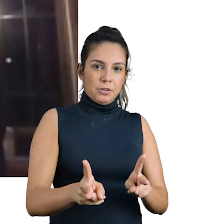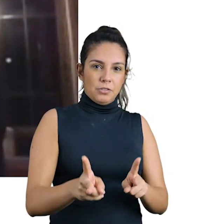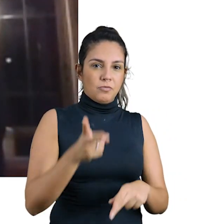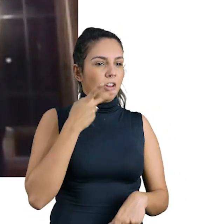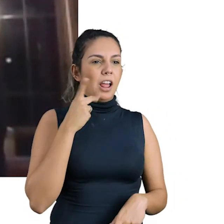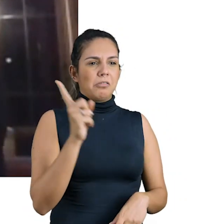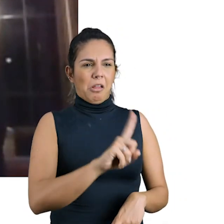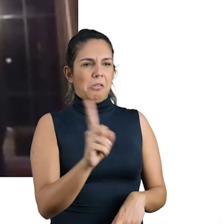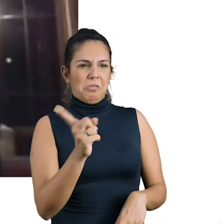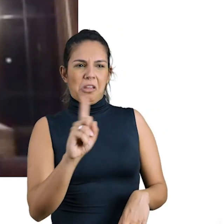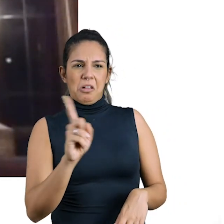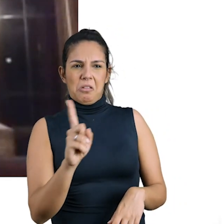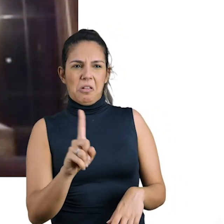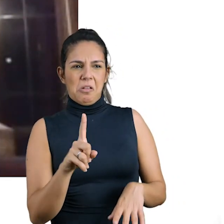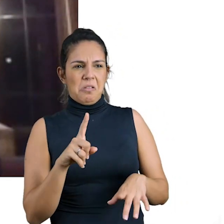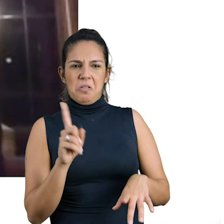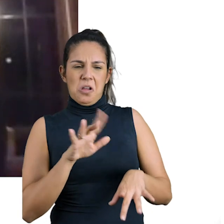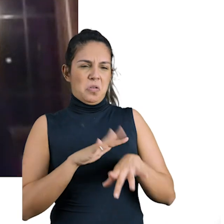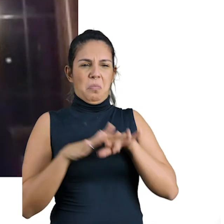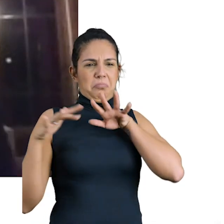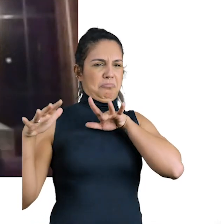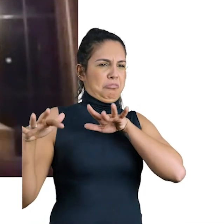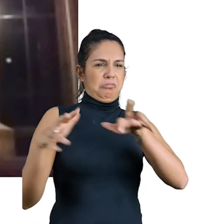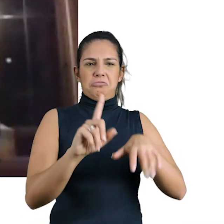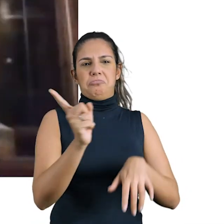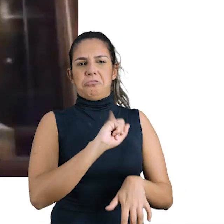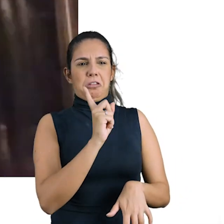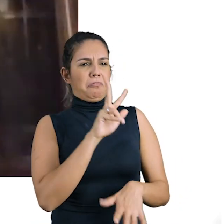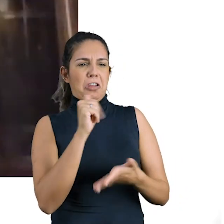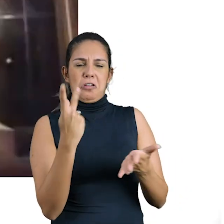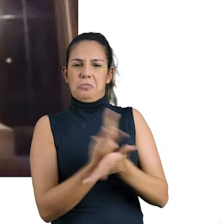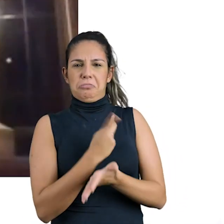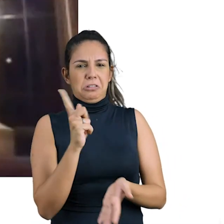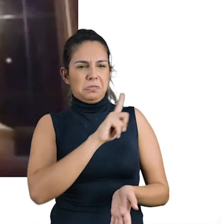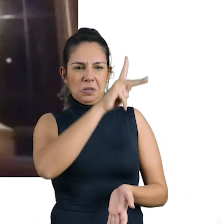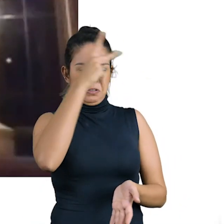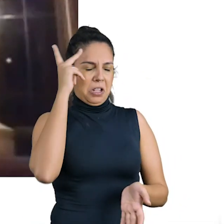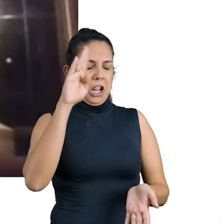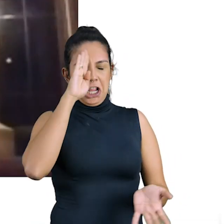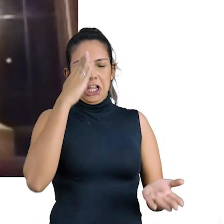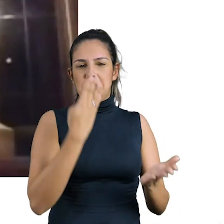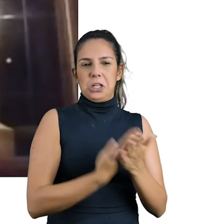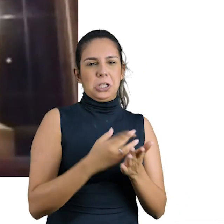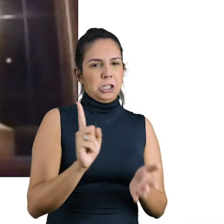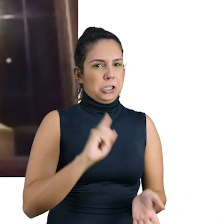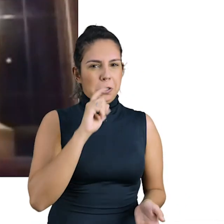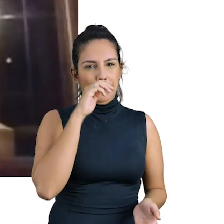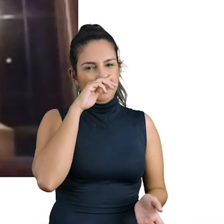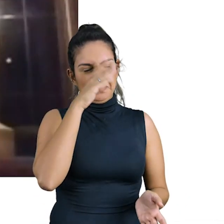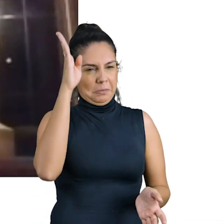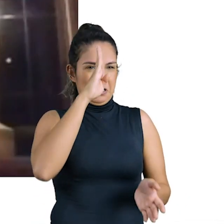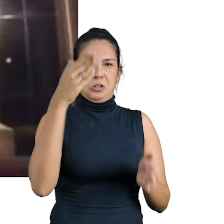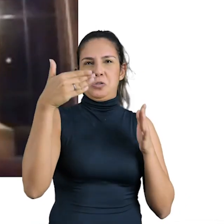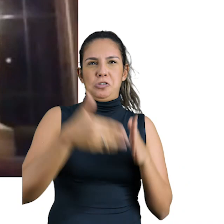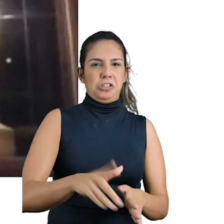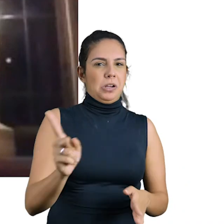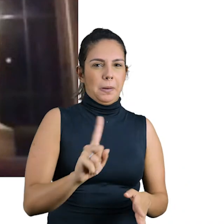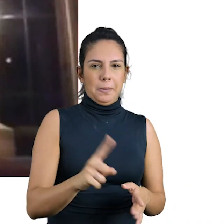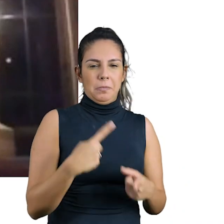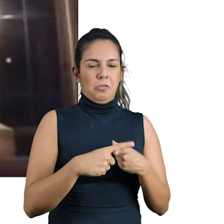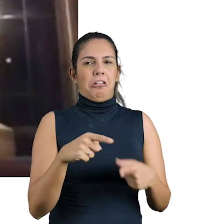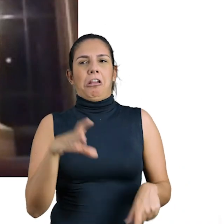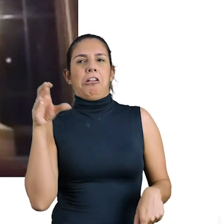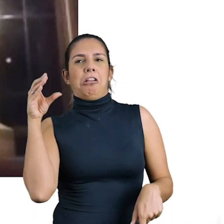de negacionismo, né, com as pessoas achando que nada vai acontecer, que no Brasil não chega, porque o